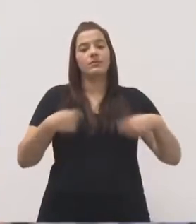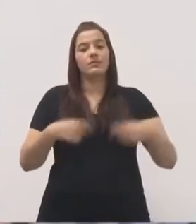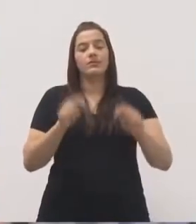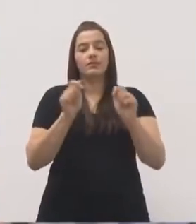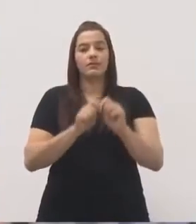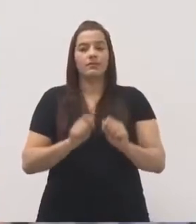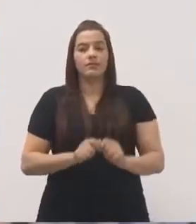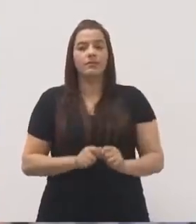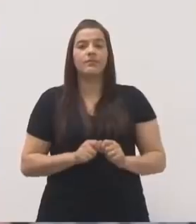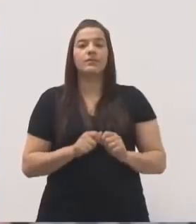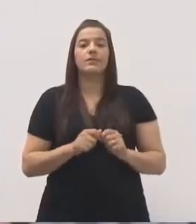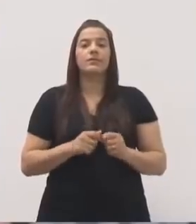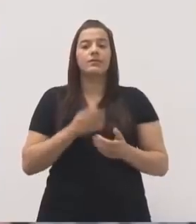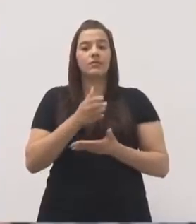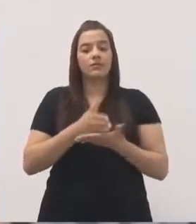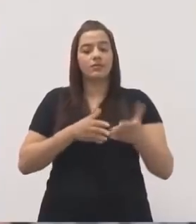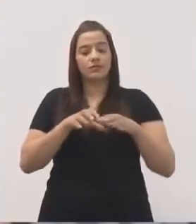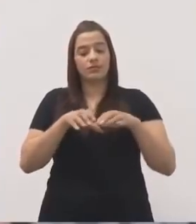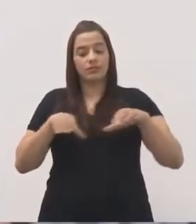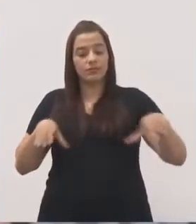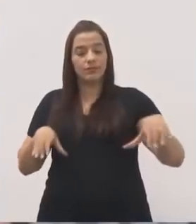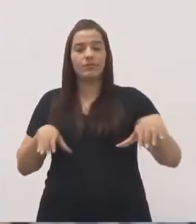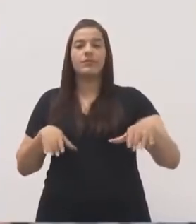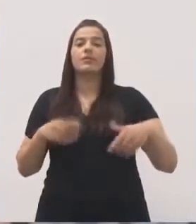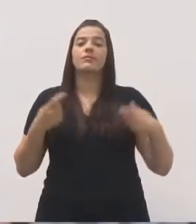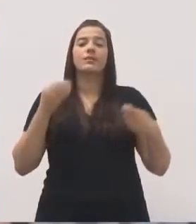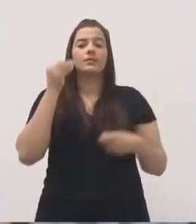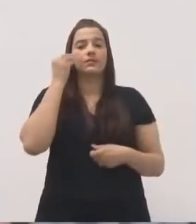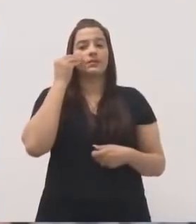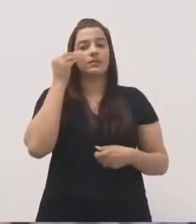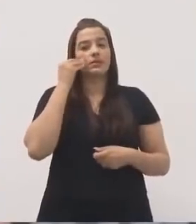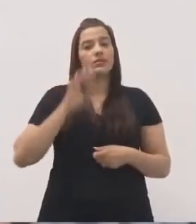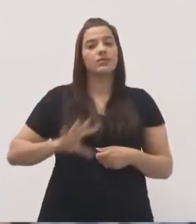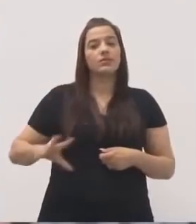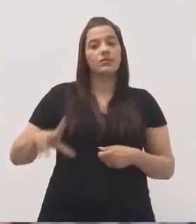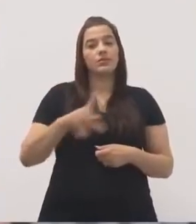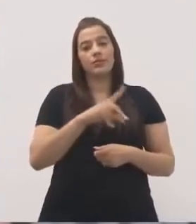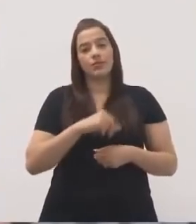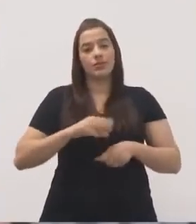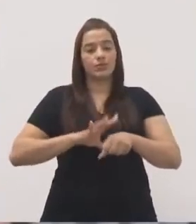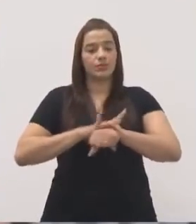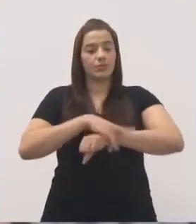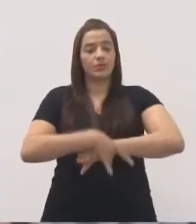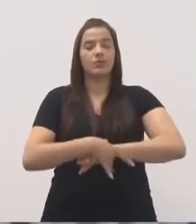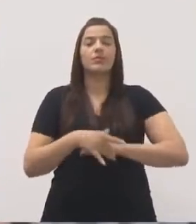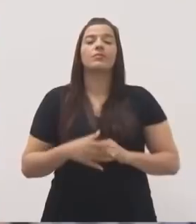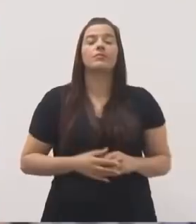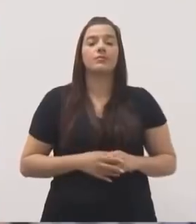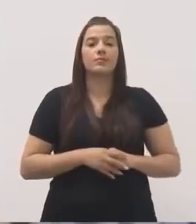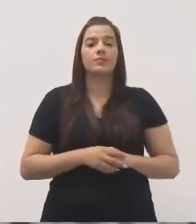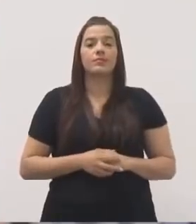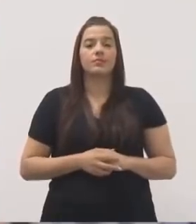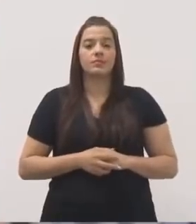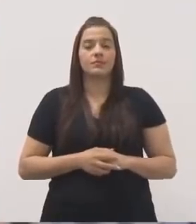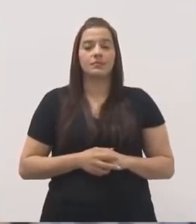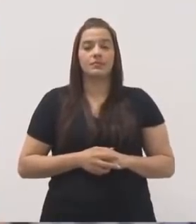essa subdivisão aí das turmas para a gente tentar garantir os protocolos de segurança, tá bom?